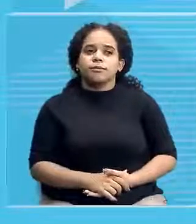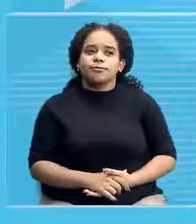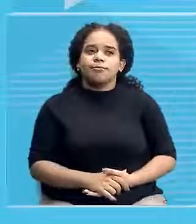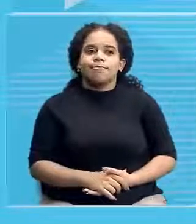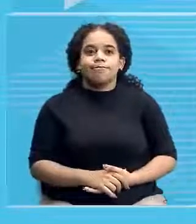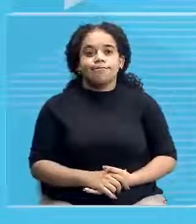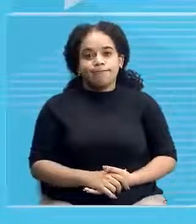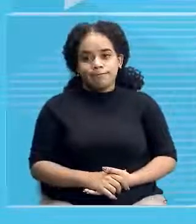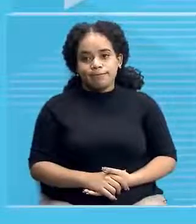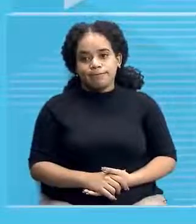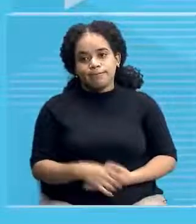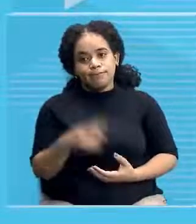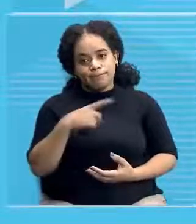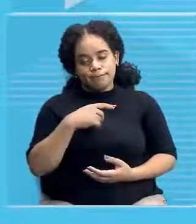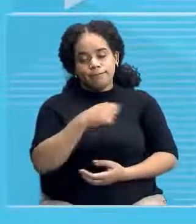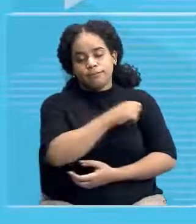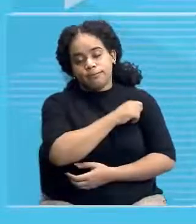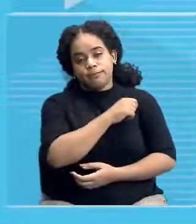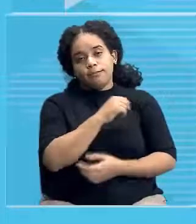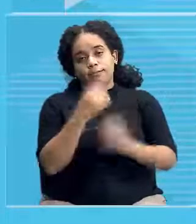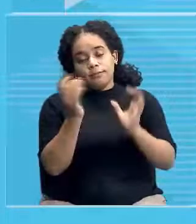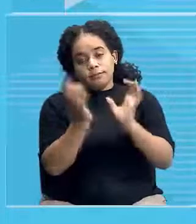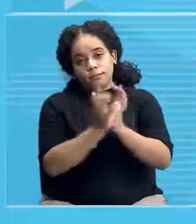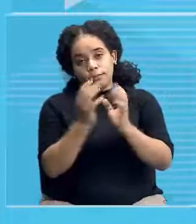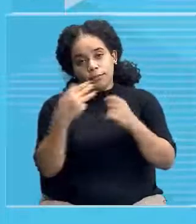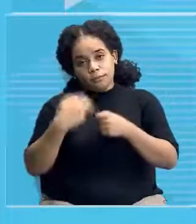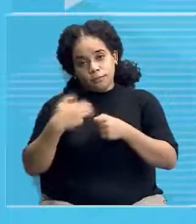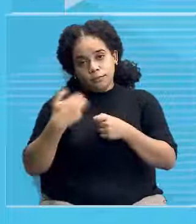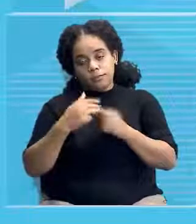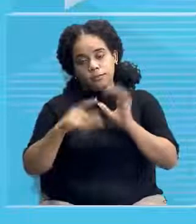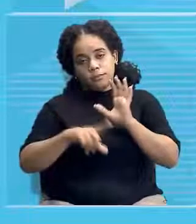São Miguel marcou letra B.